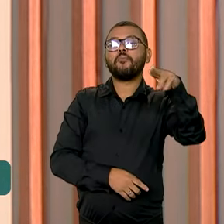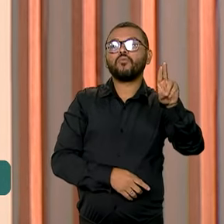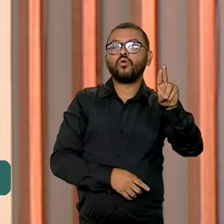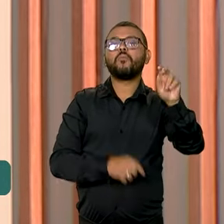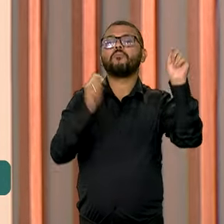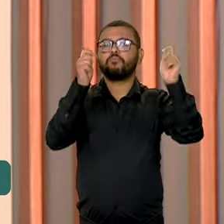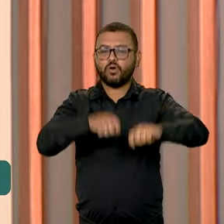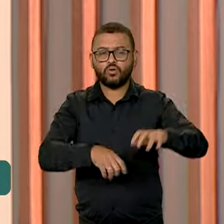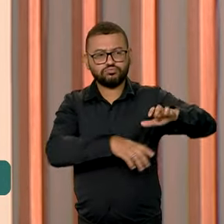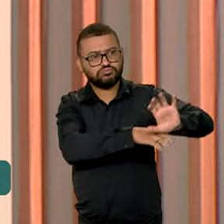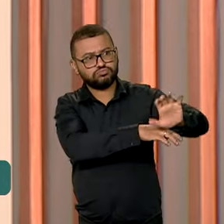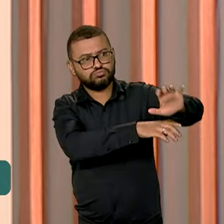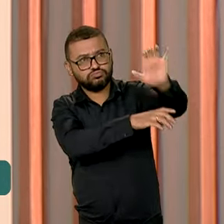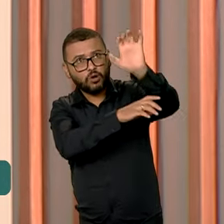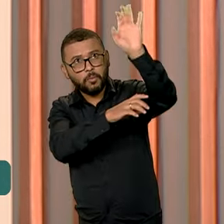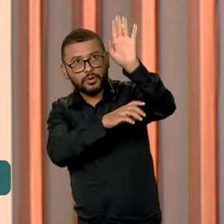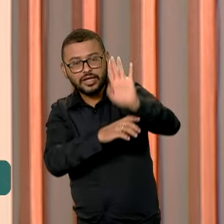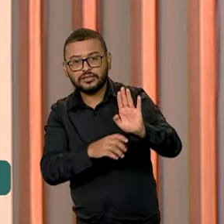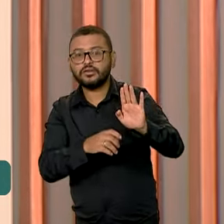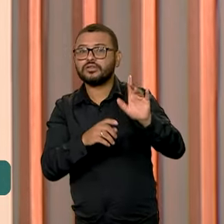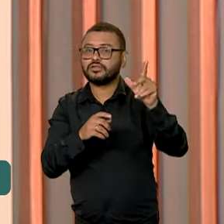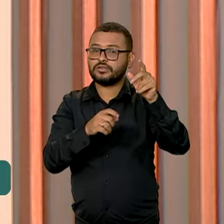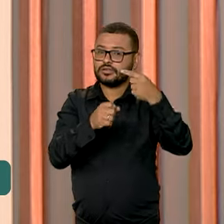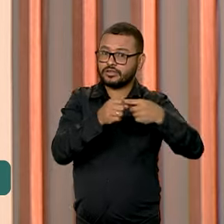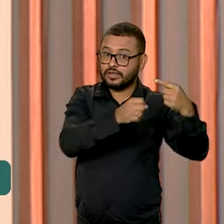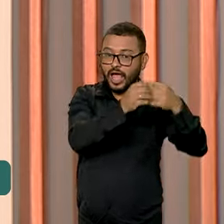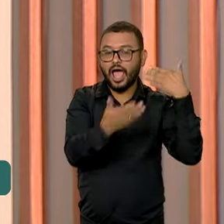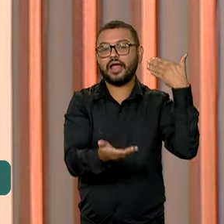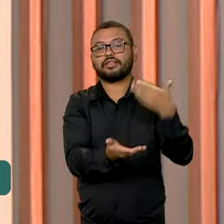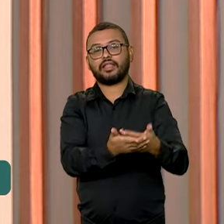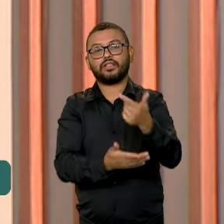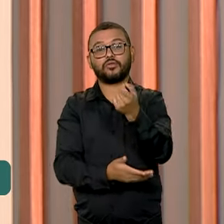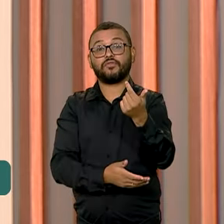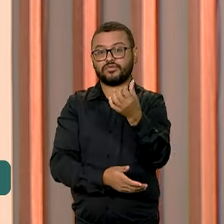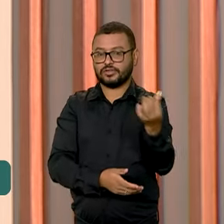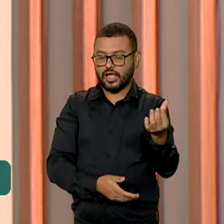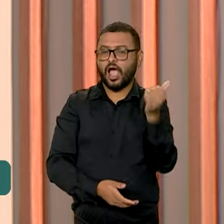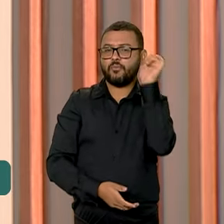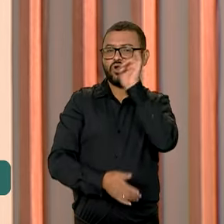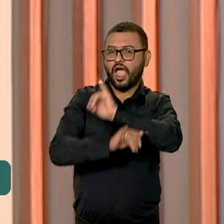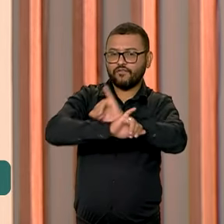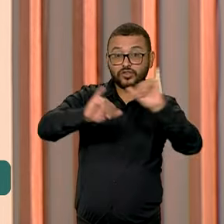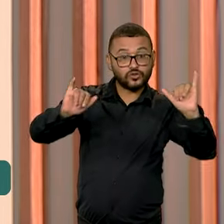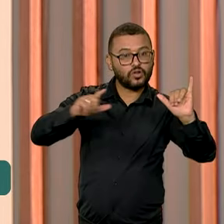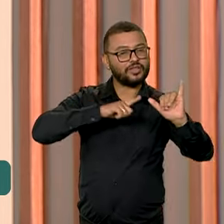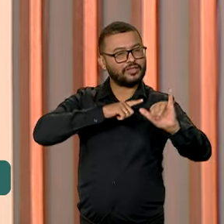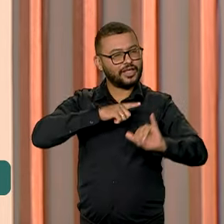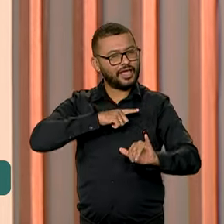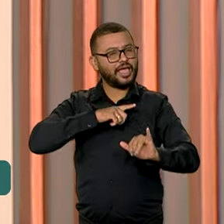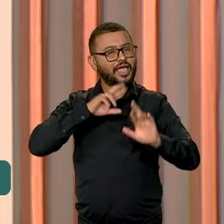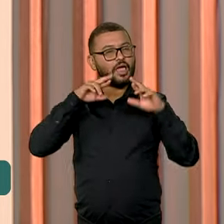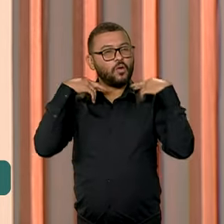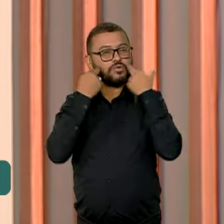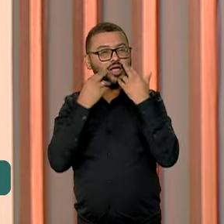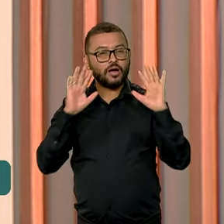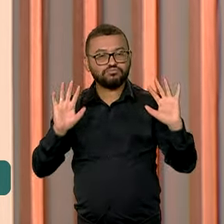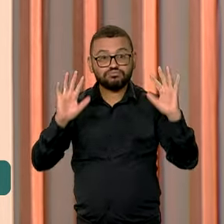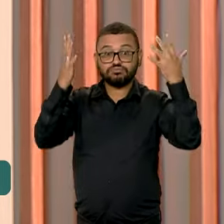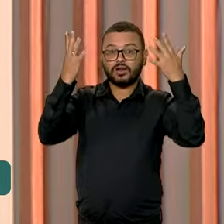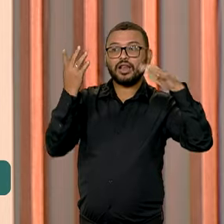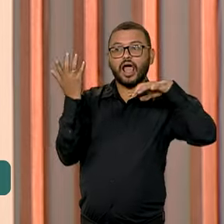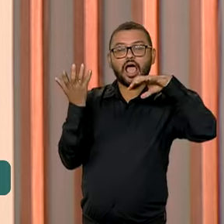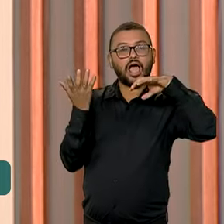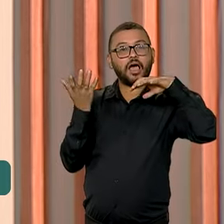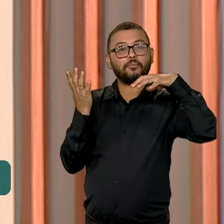estará presente em todos os municípios brasileiros até 2026. A declaração foi feita durante uma sessão solene do